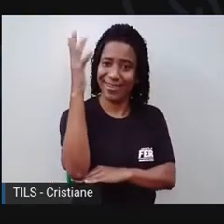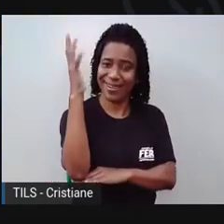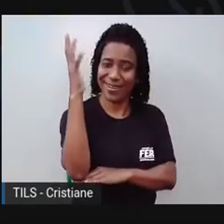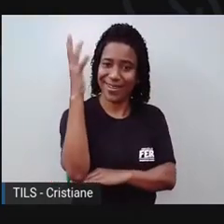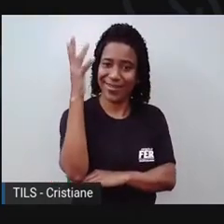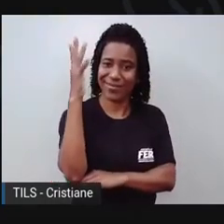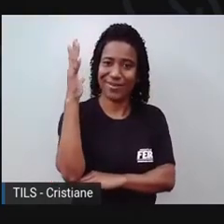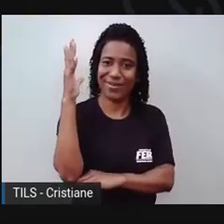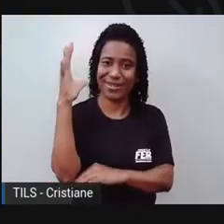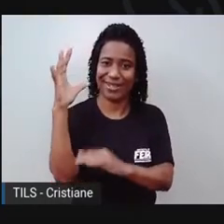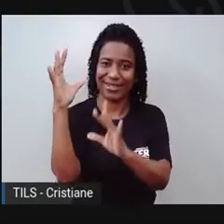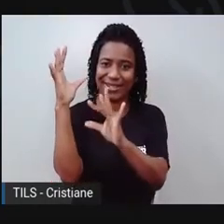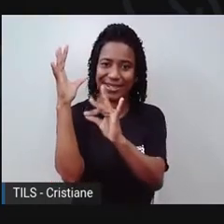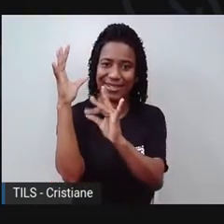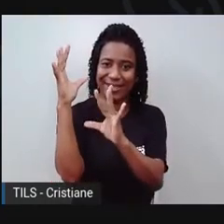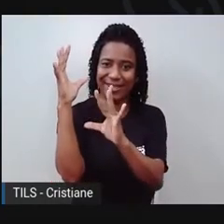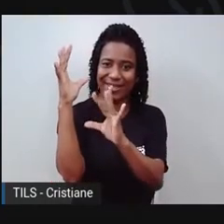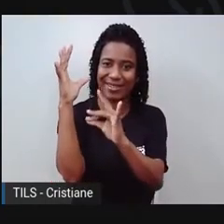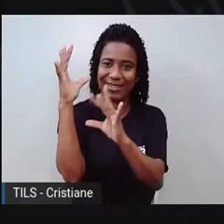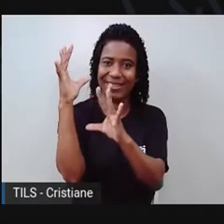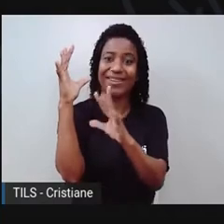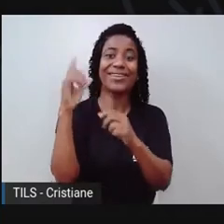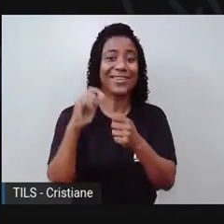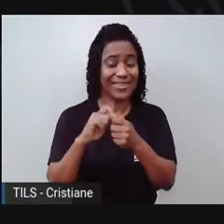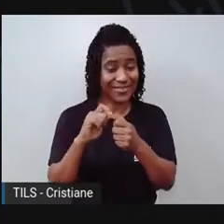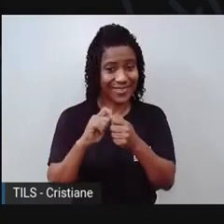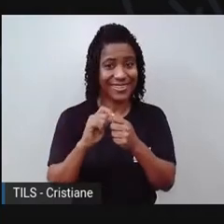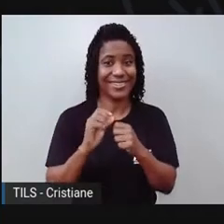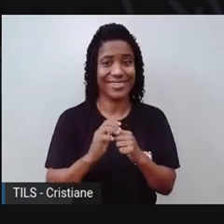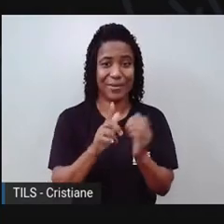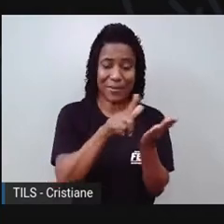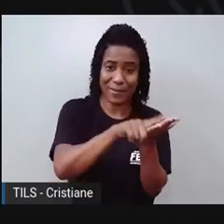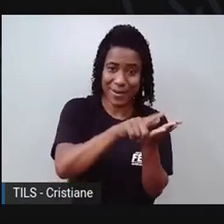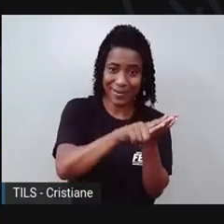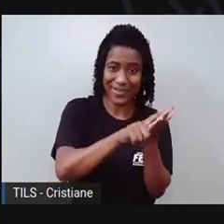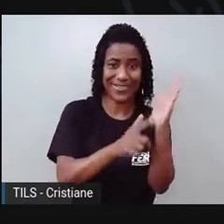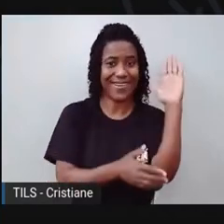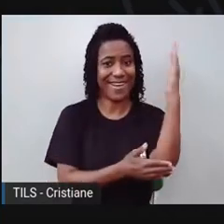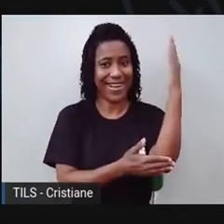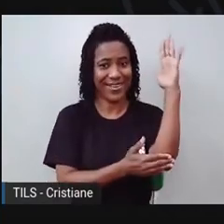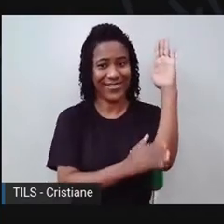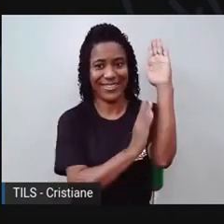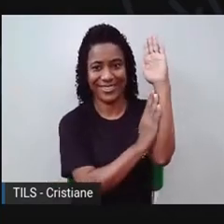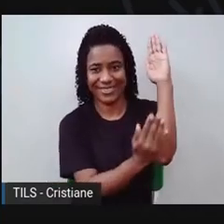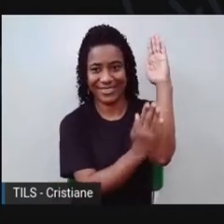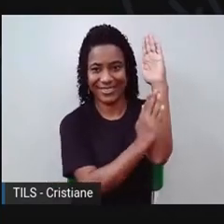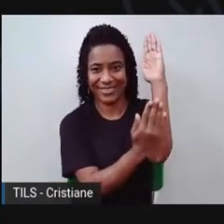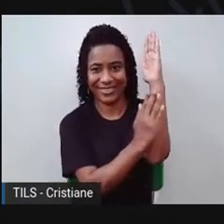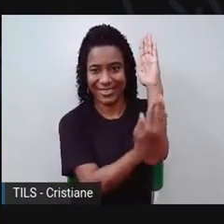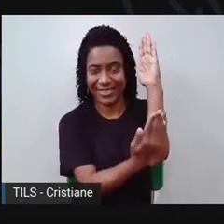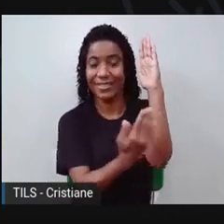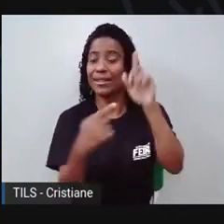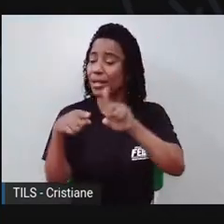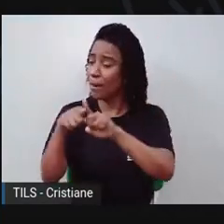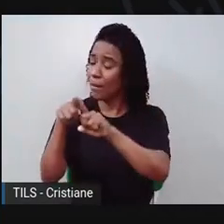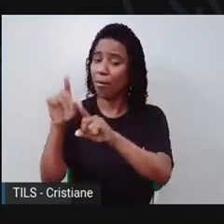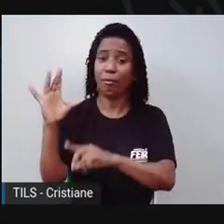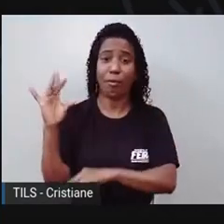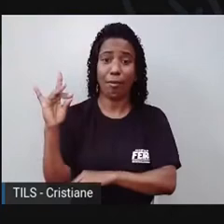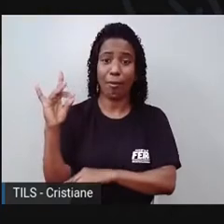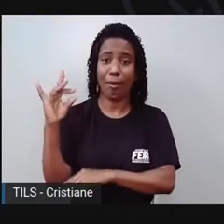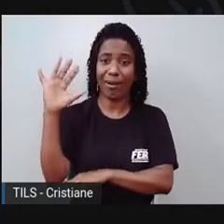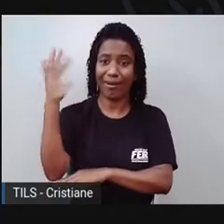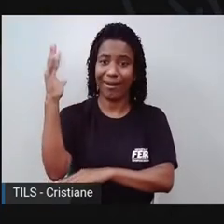o papel vem da árvore e a cola também, depois dos dois